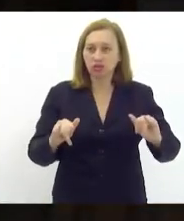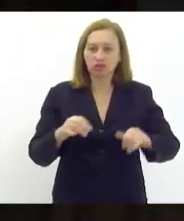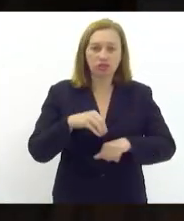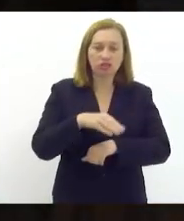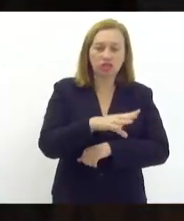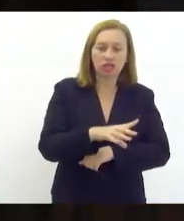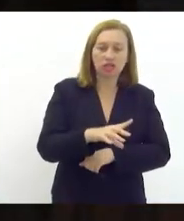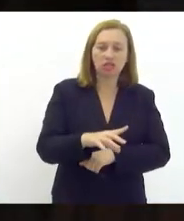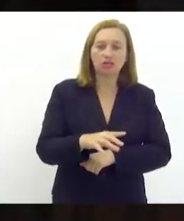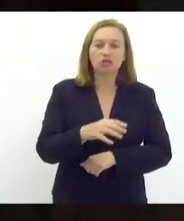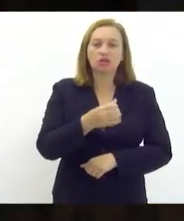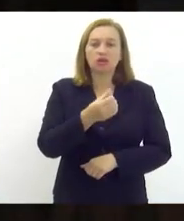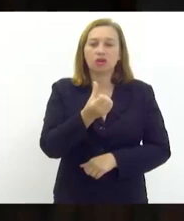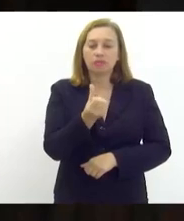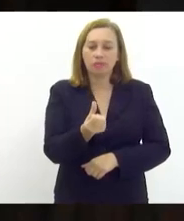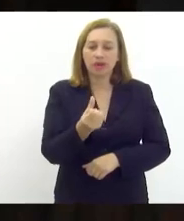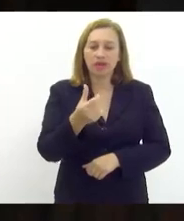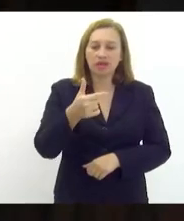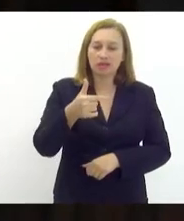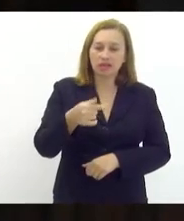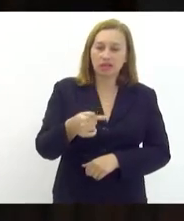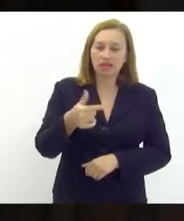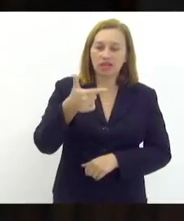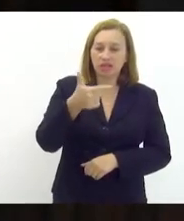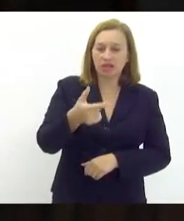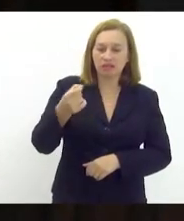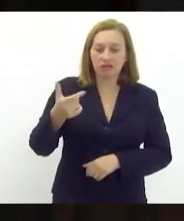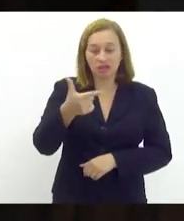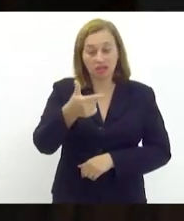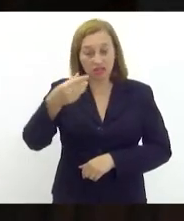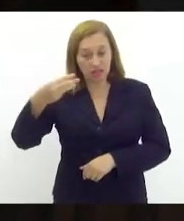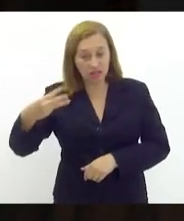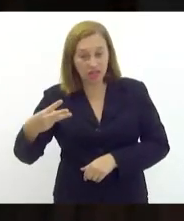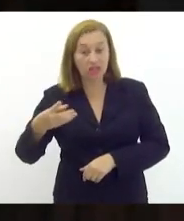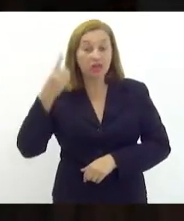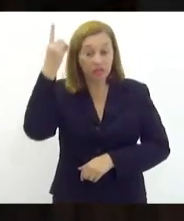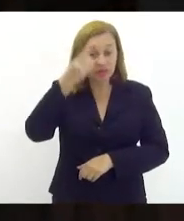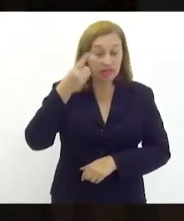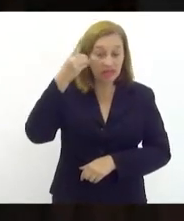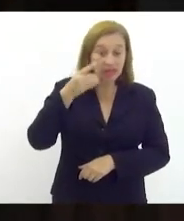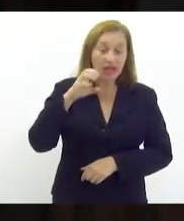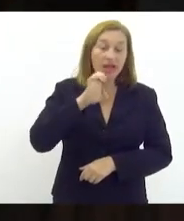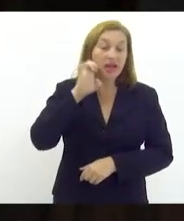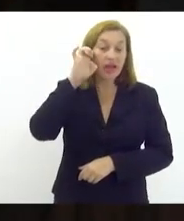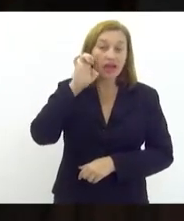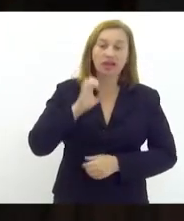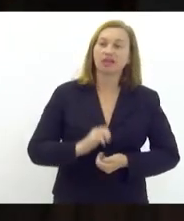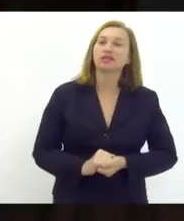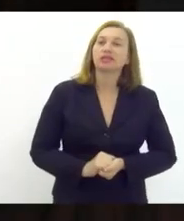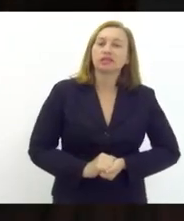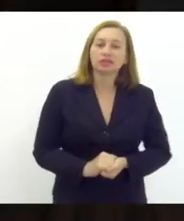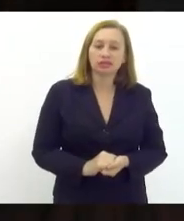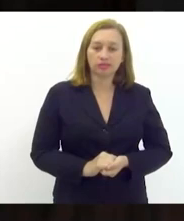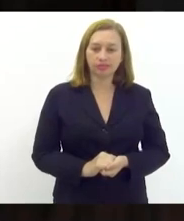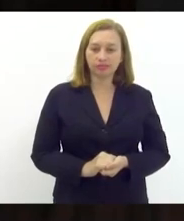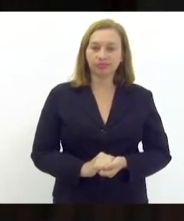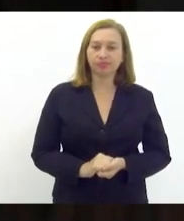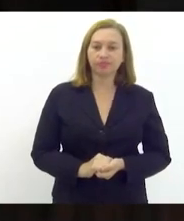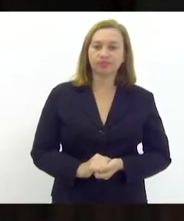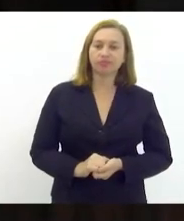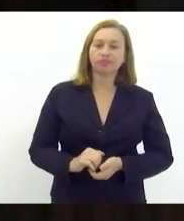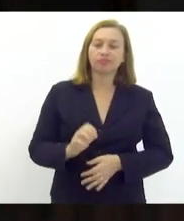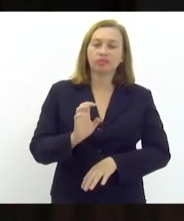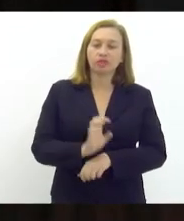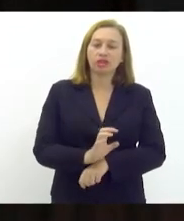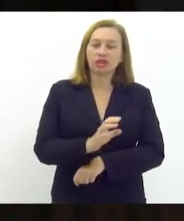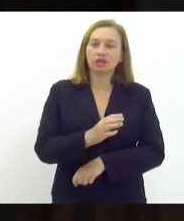niglativo é número 67 de 23 de altura deputada helenka tackimoto que solicita excelentíssimo Governador do